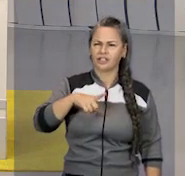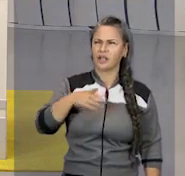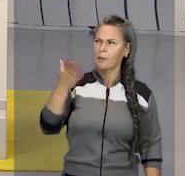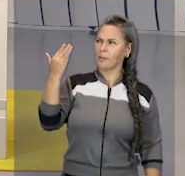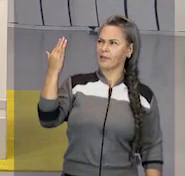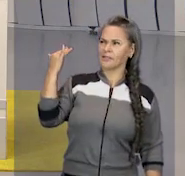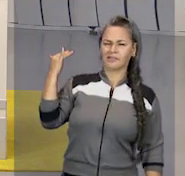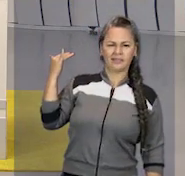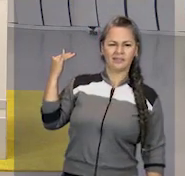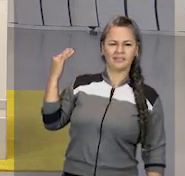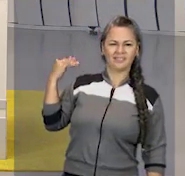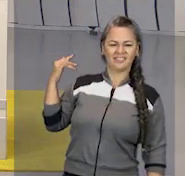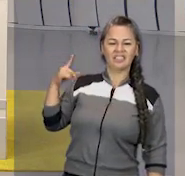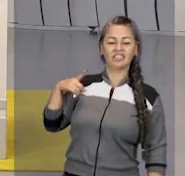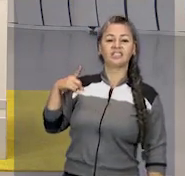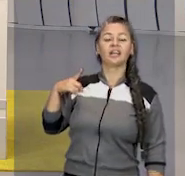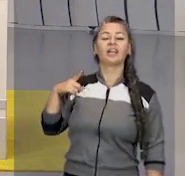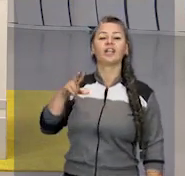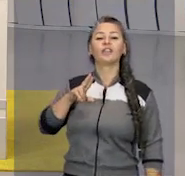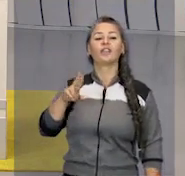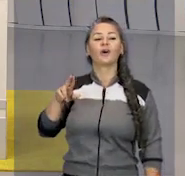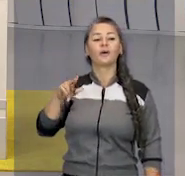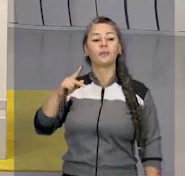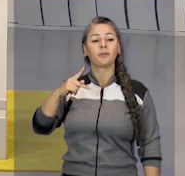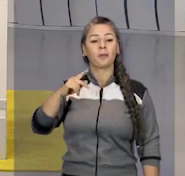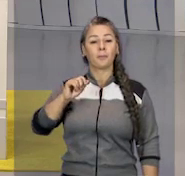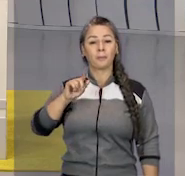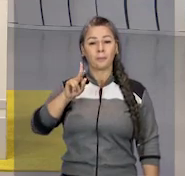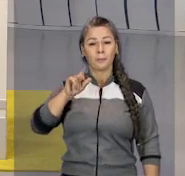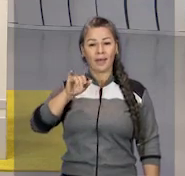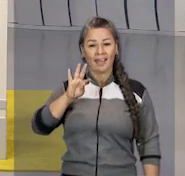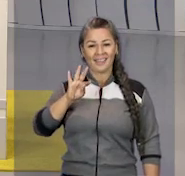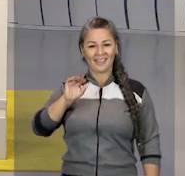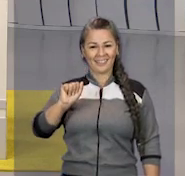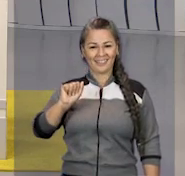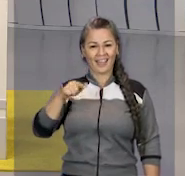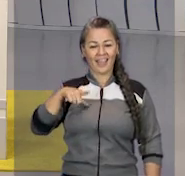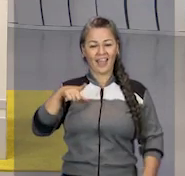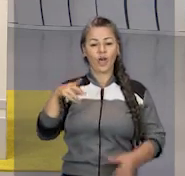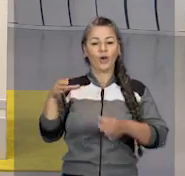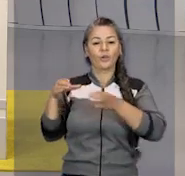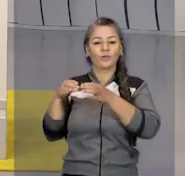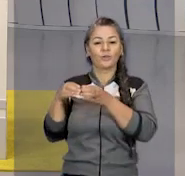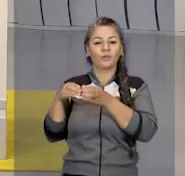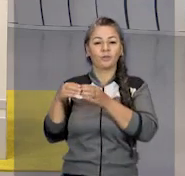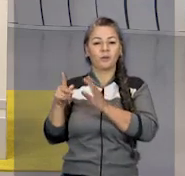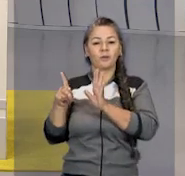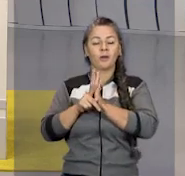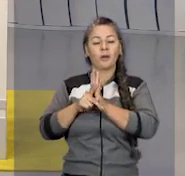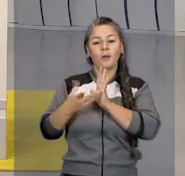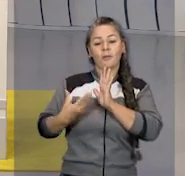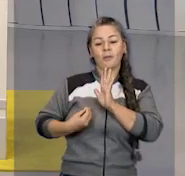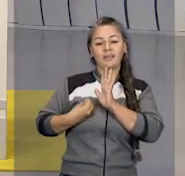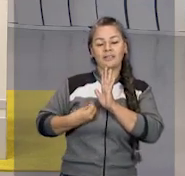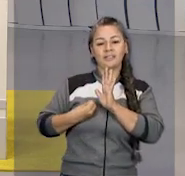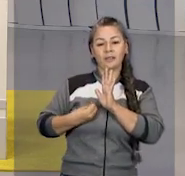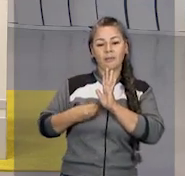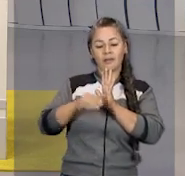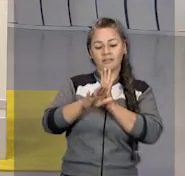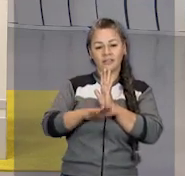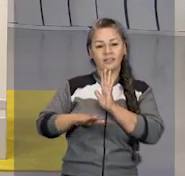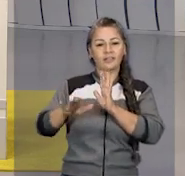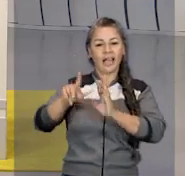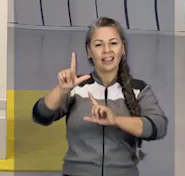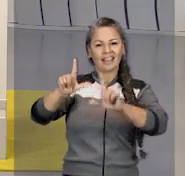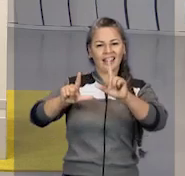umas jovens, elas eram chamadas de paquita, elas faziam parte de um programa infanto-juvenil,